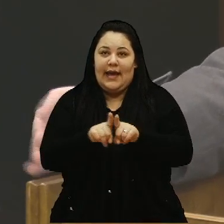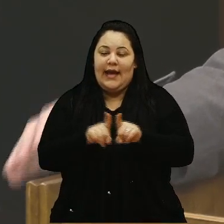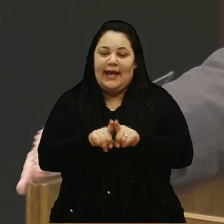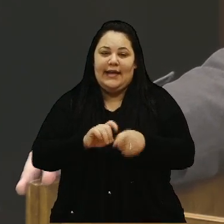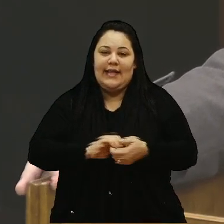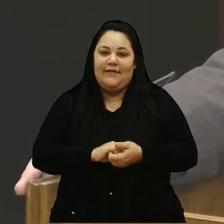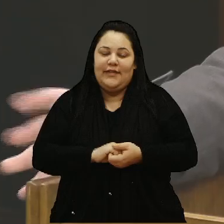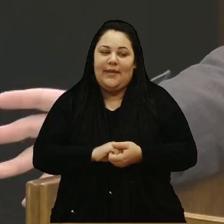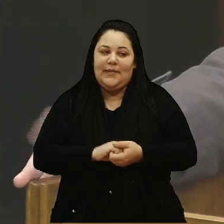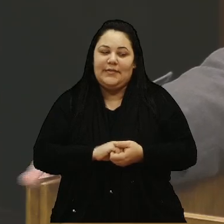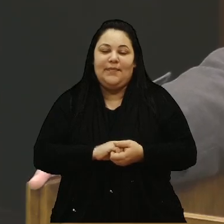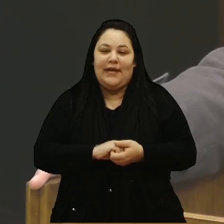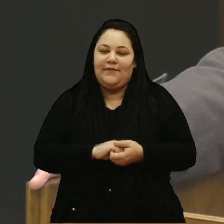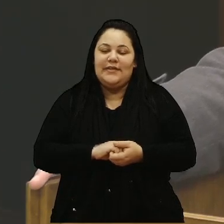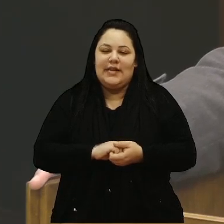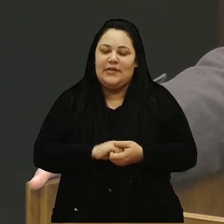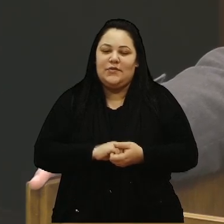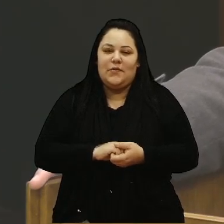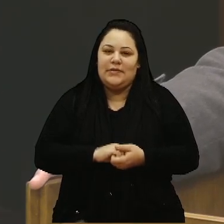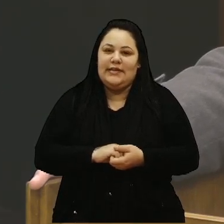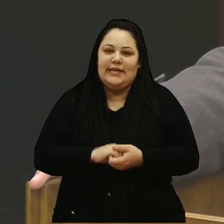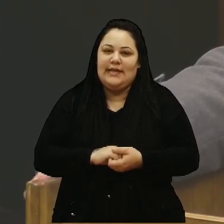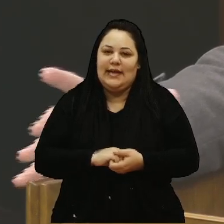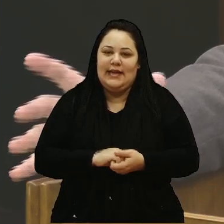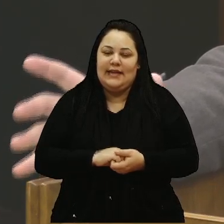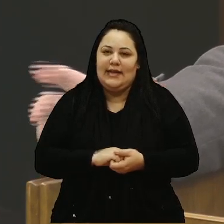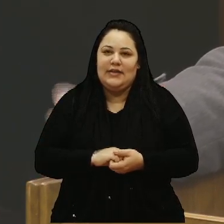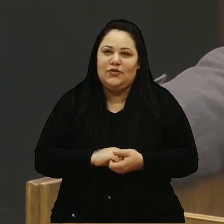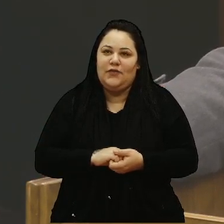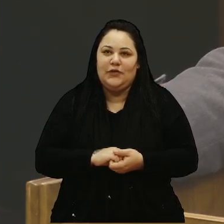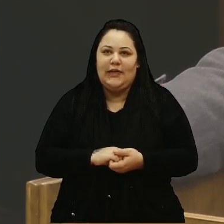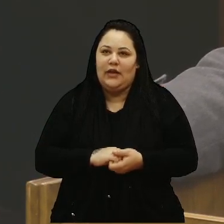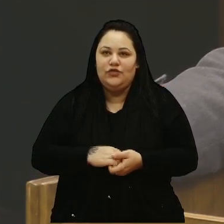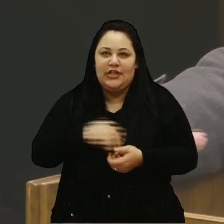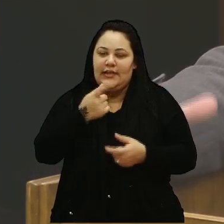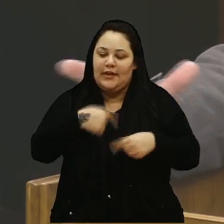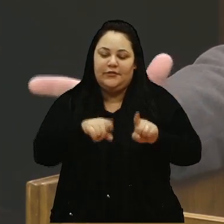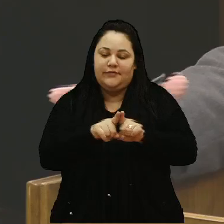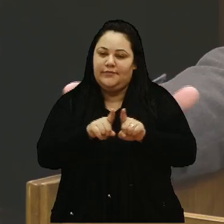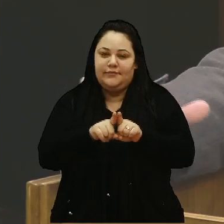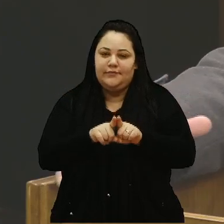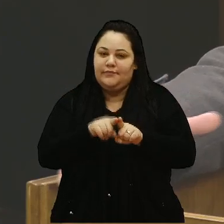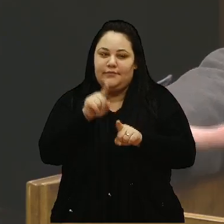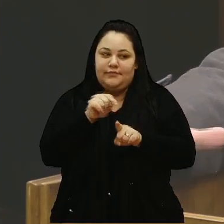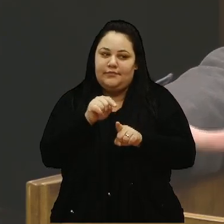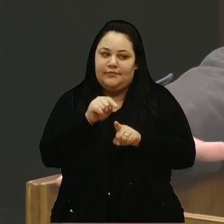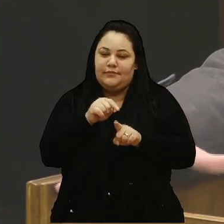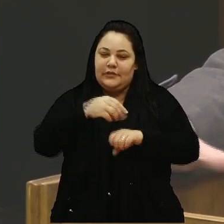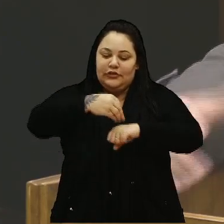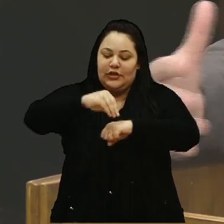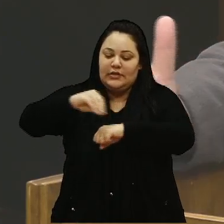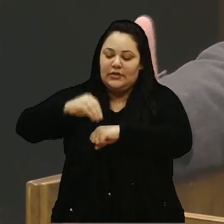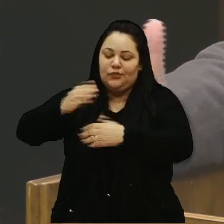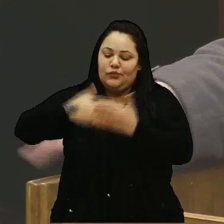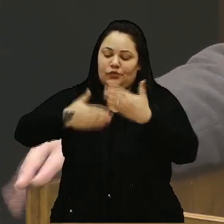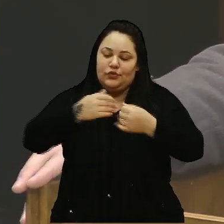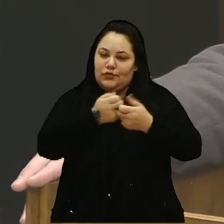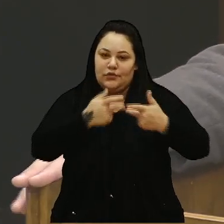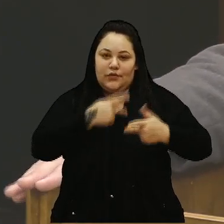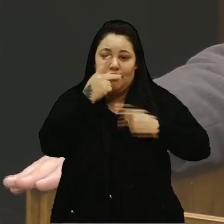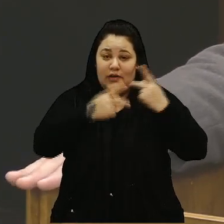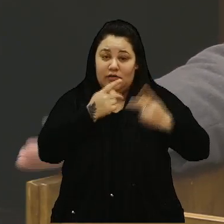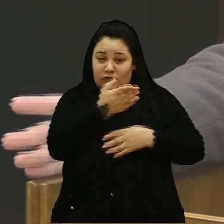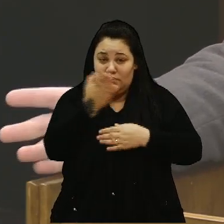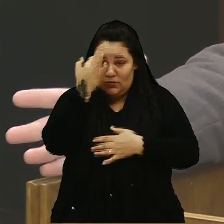uma prestadora e uma fornecedora de energia elétrica. E aqui nós temos algumas indicações, e tudo isso que eu estou falando aqui, os colegas vão entender onde eu